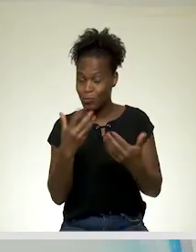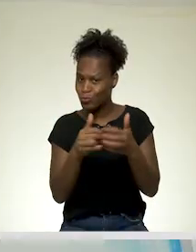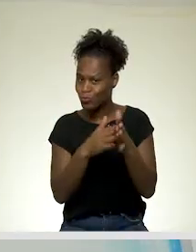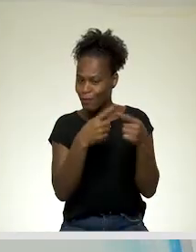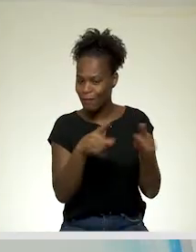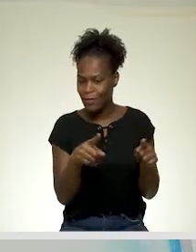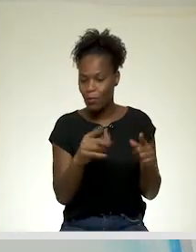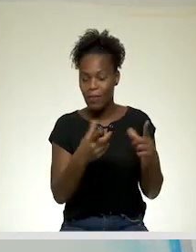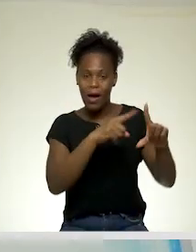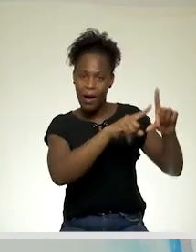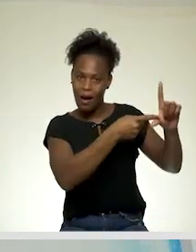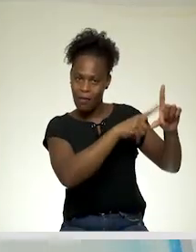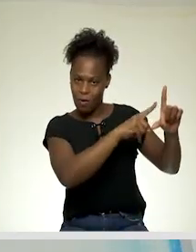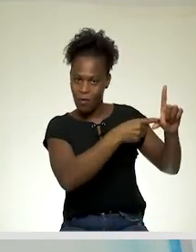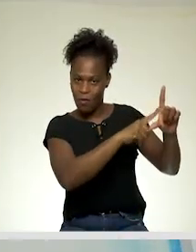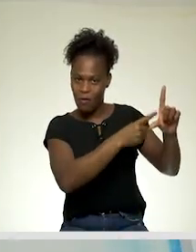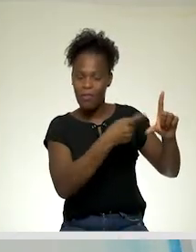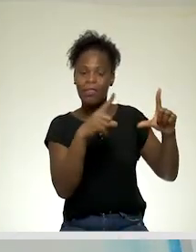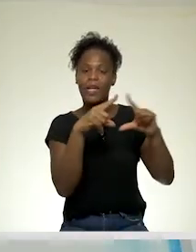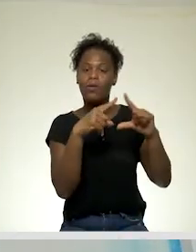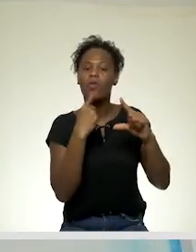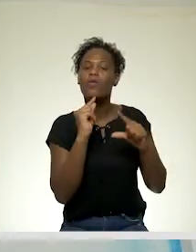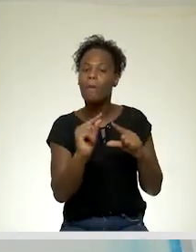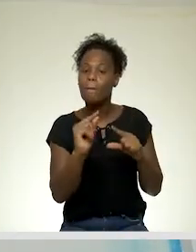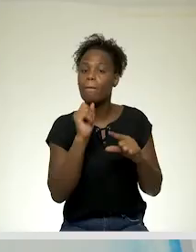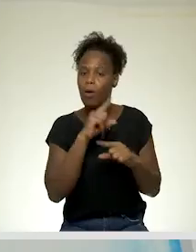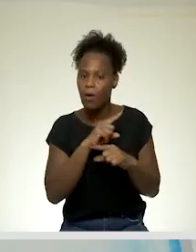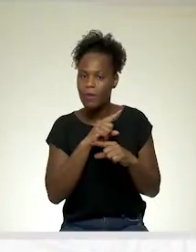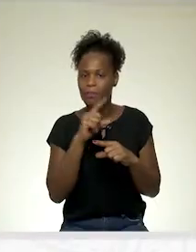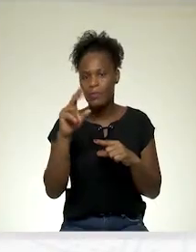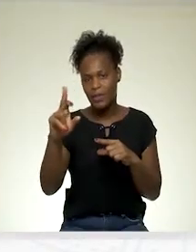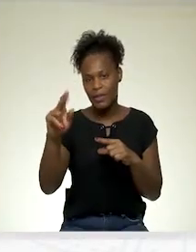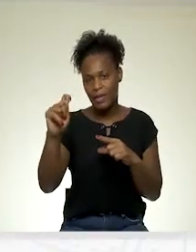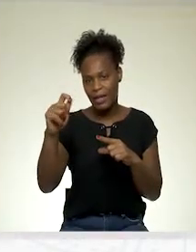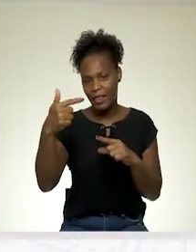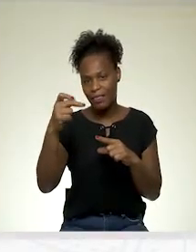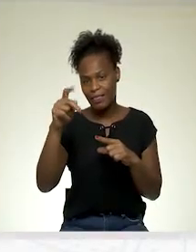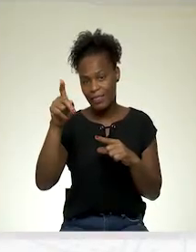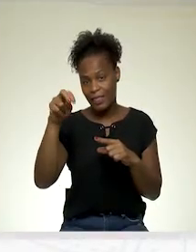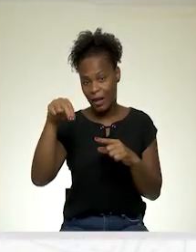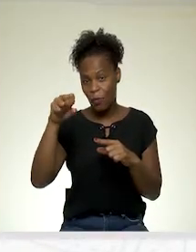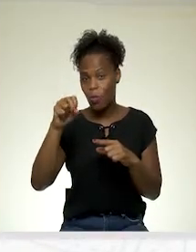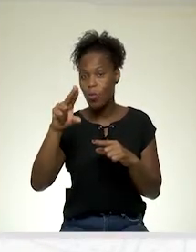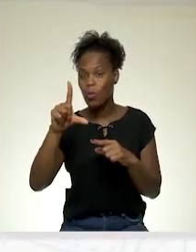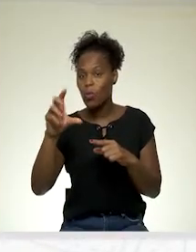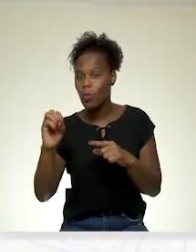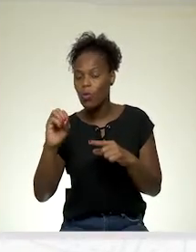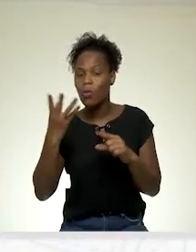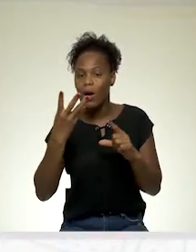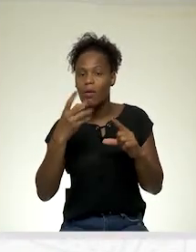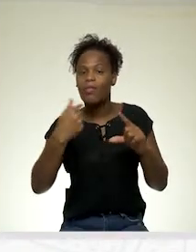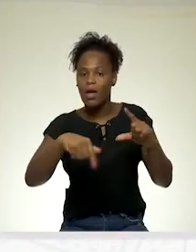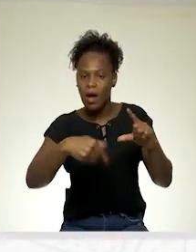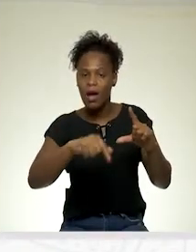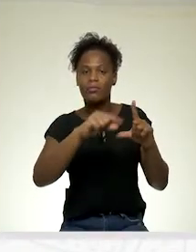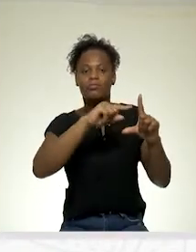ângulos, o triângulo pode ser retângulo, isto quando? Quando nós temos um